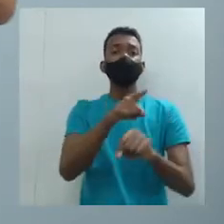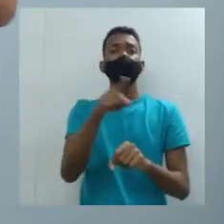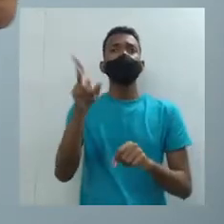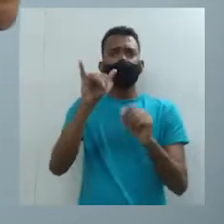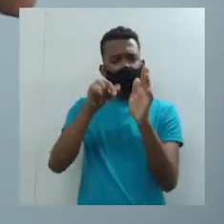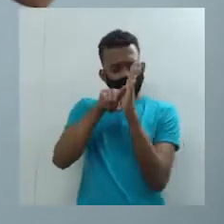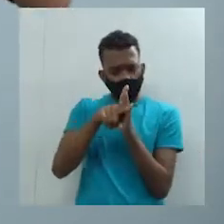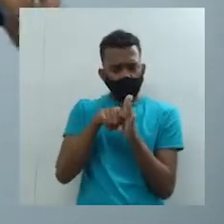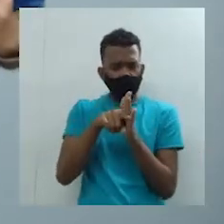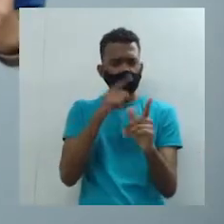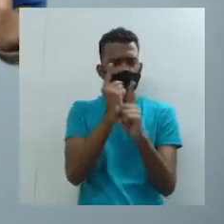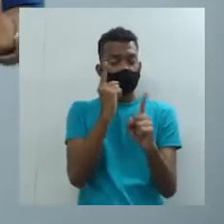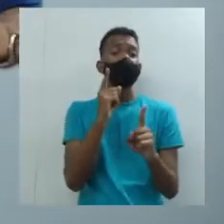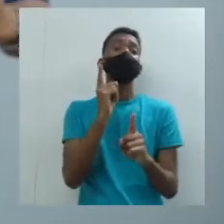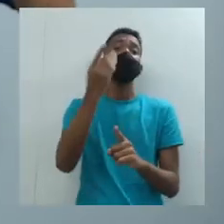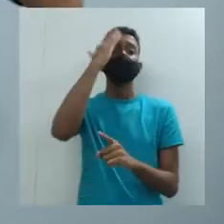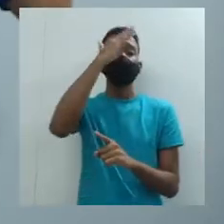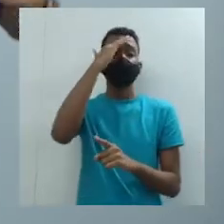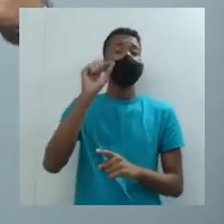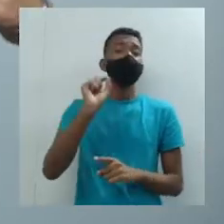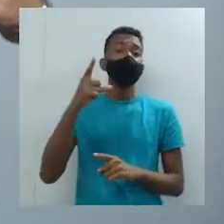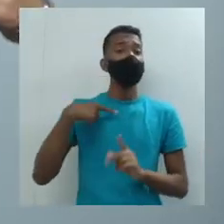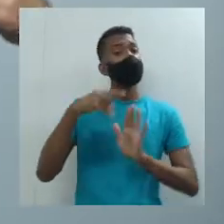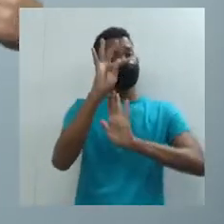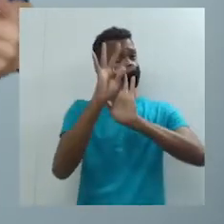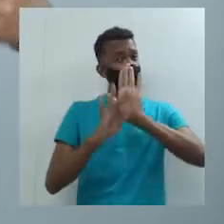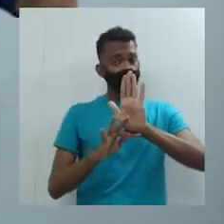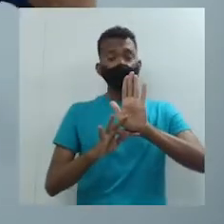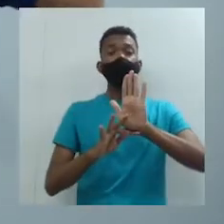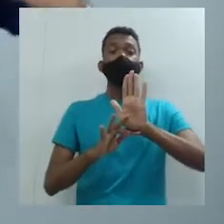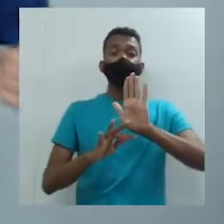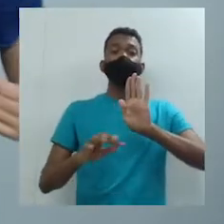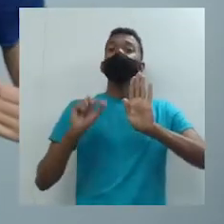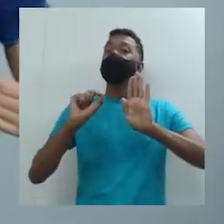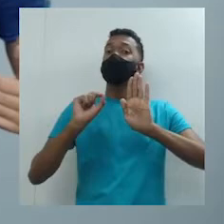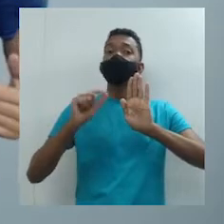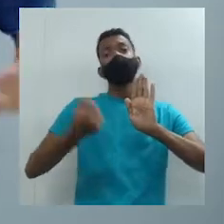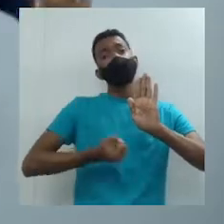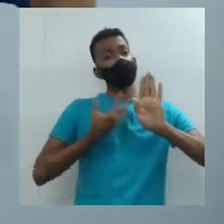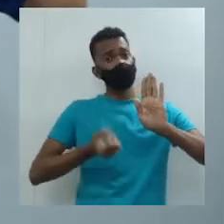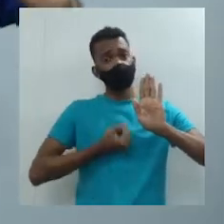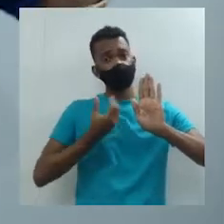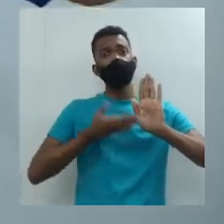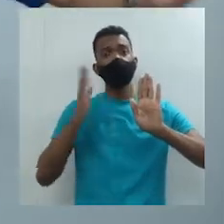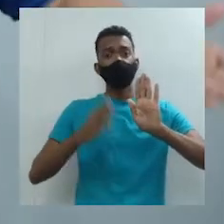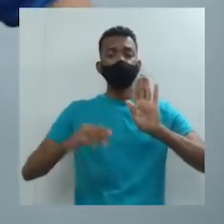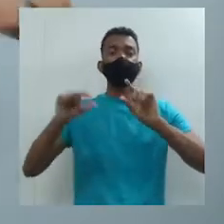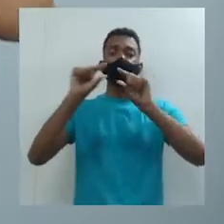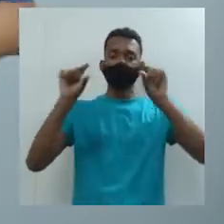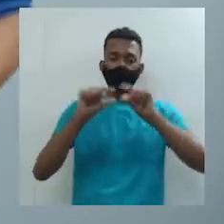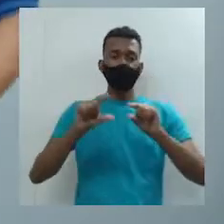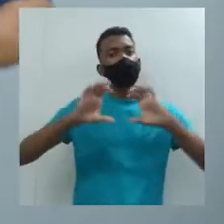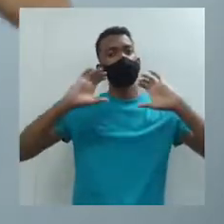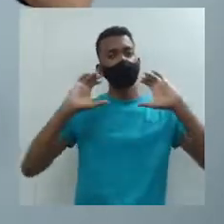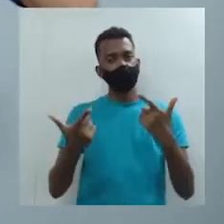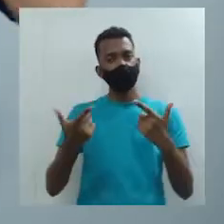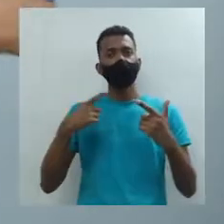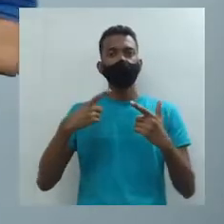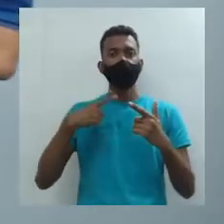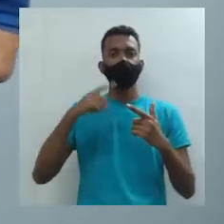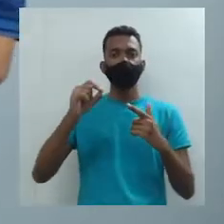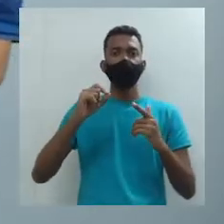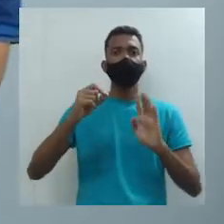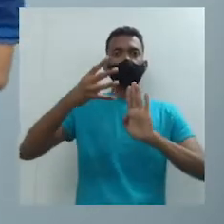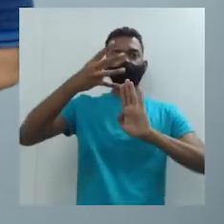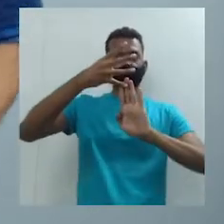forem pesquisar, vão saber que é um texto, certo? De um poema, em versos, é claro, que ele tem